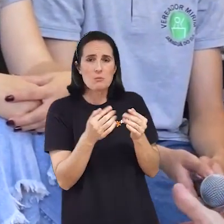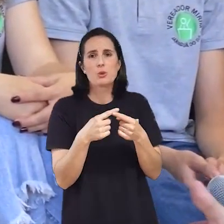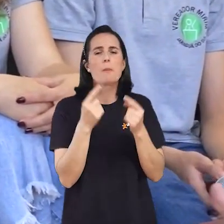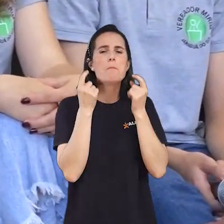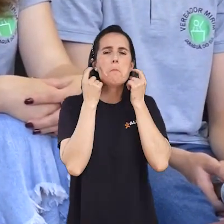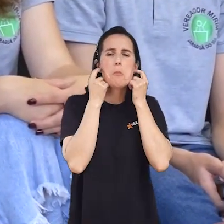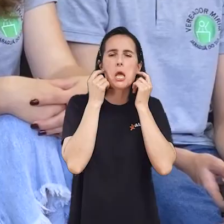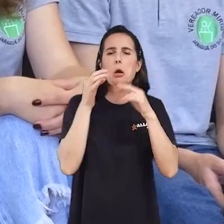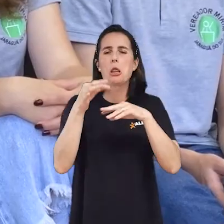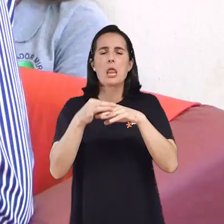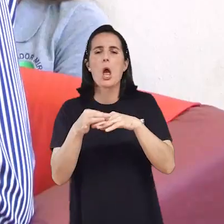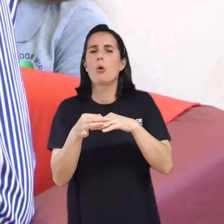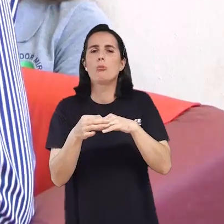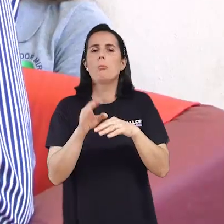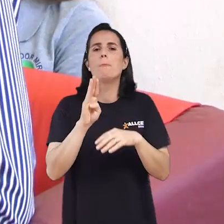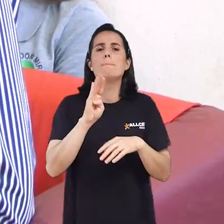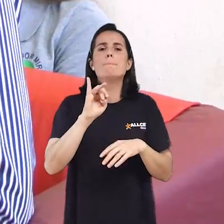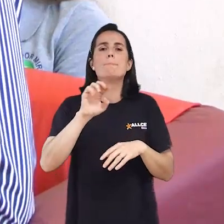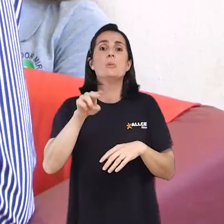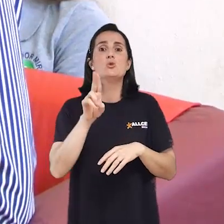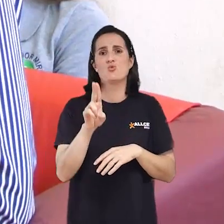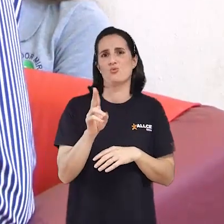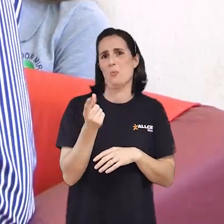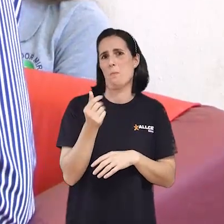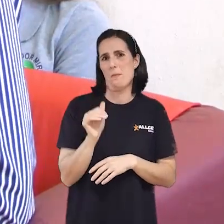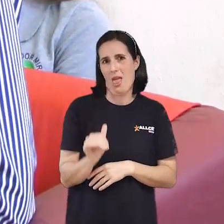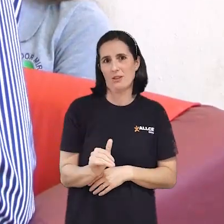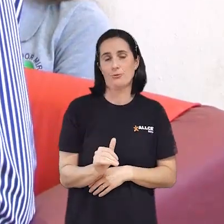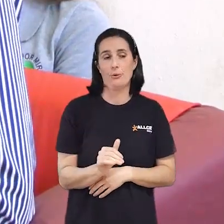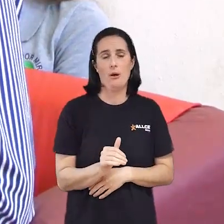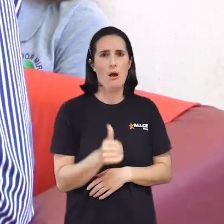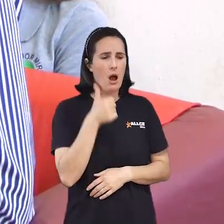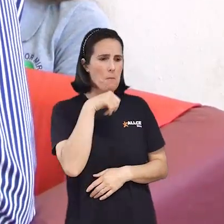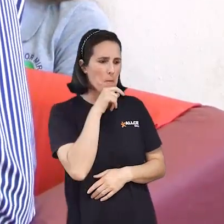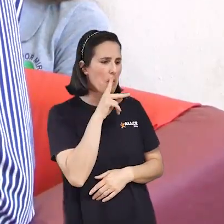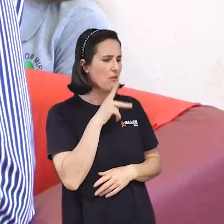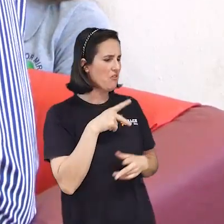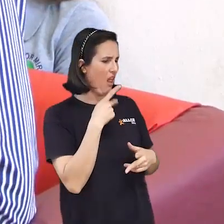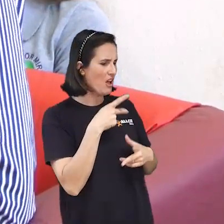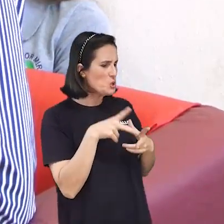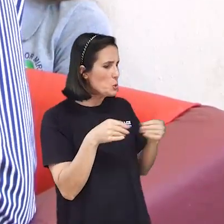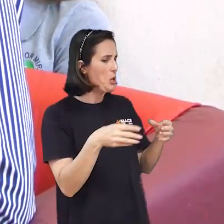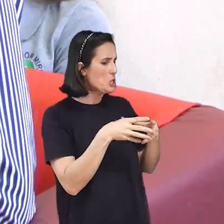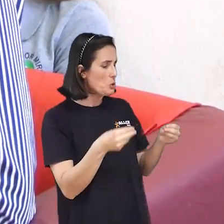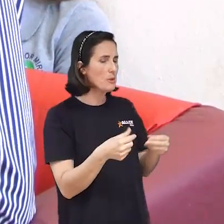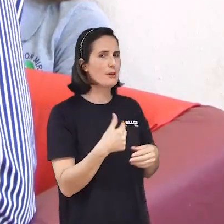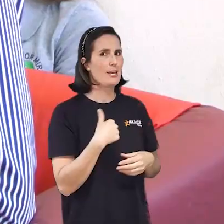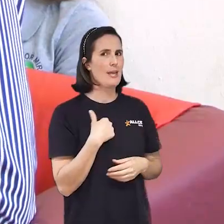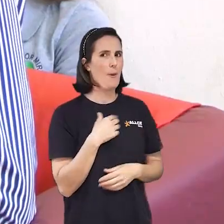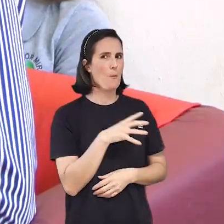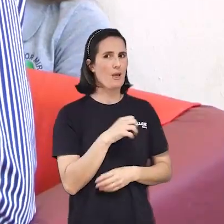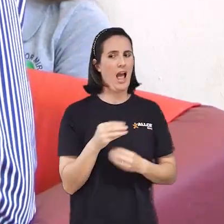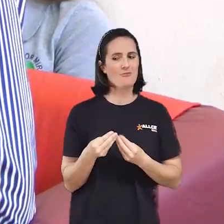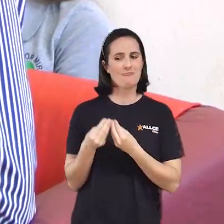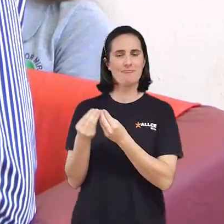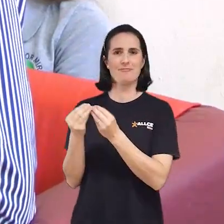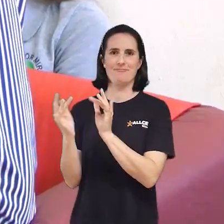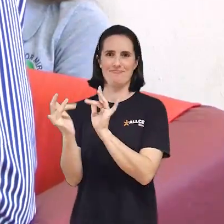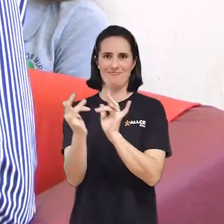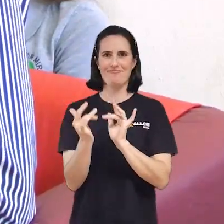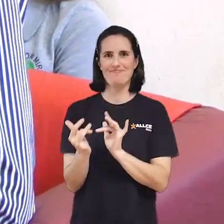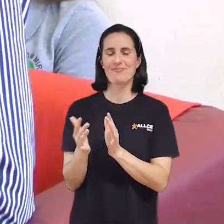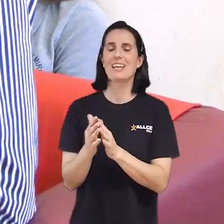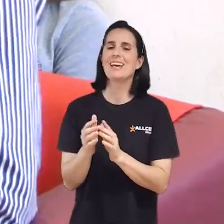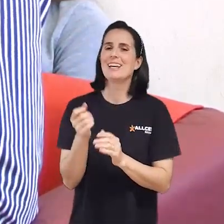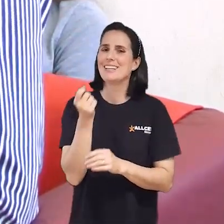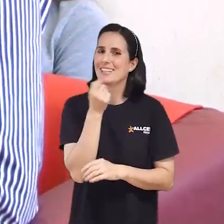não sei se foi na 4ª ou na 5ª série, não me lembro, mas foi mais ou menos isso. Né?